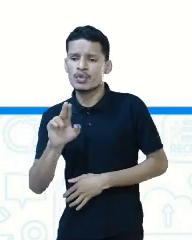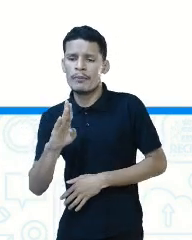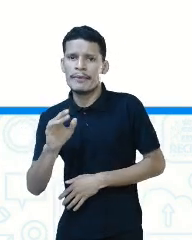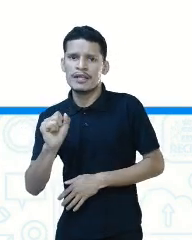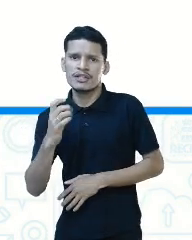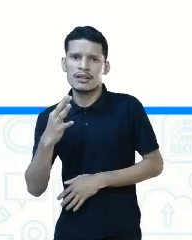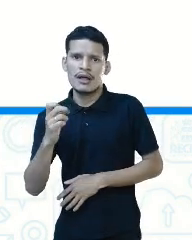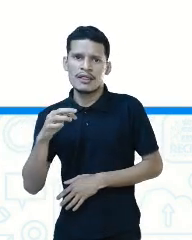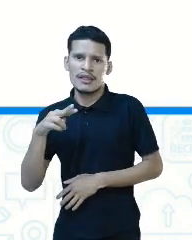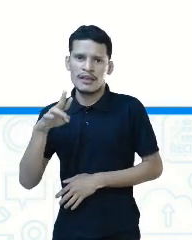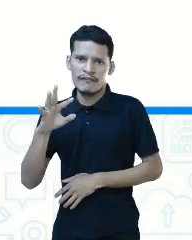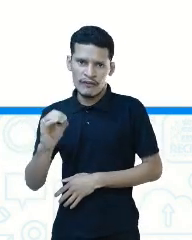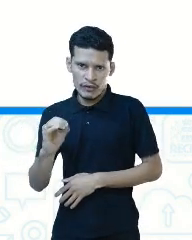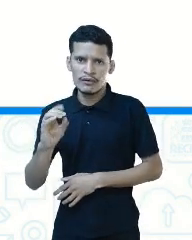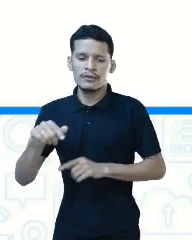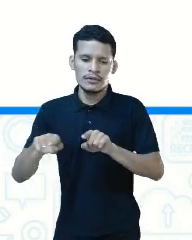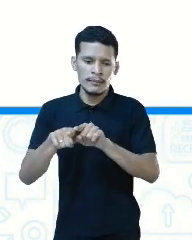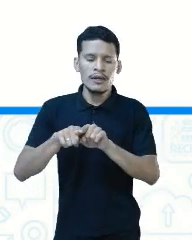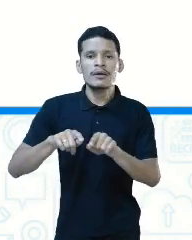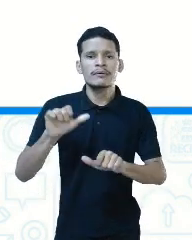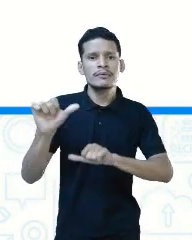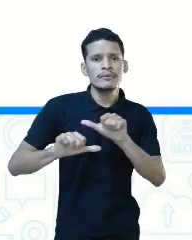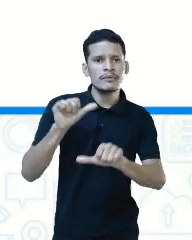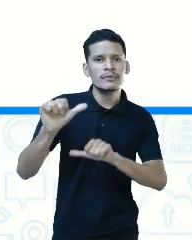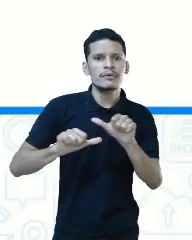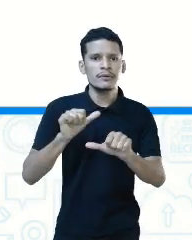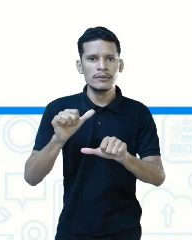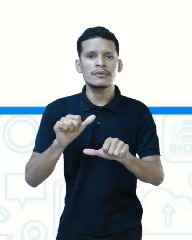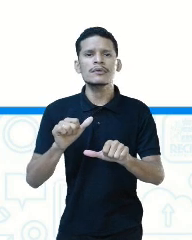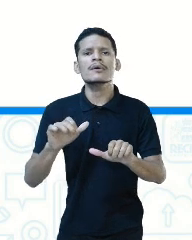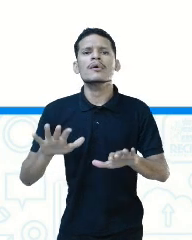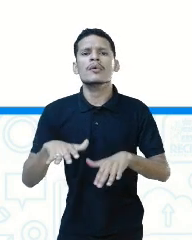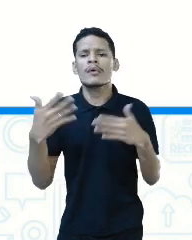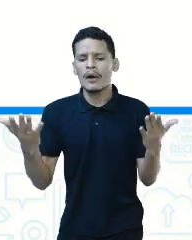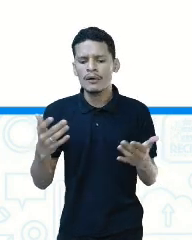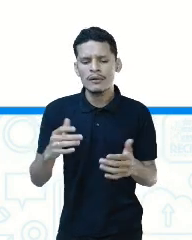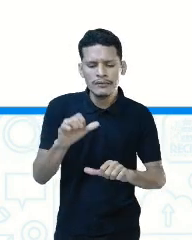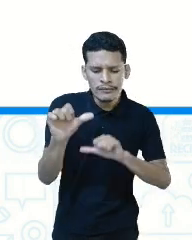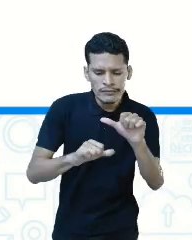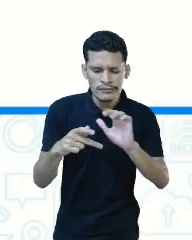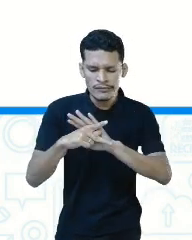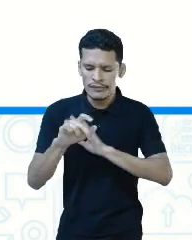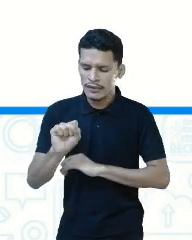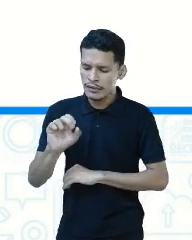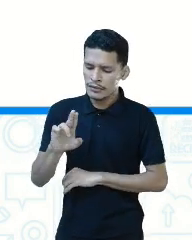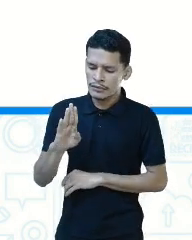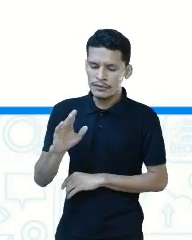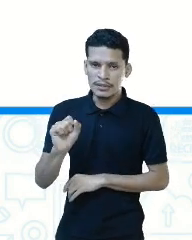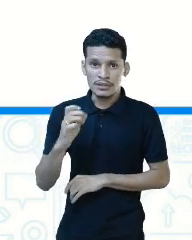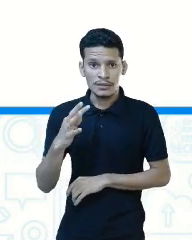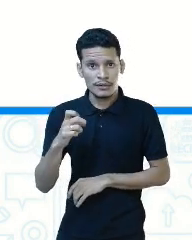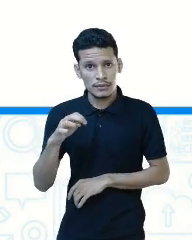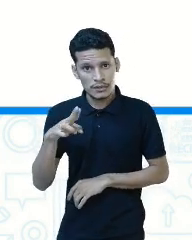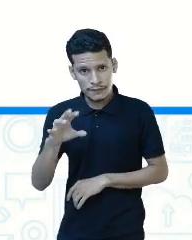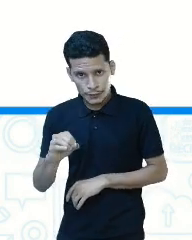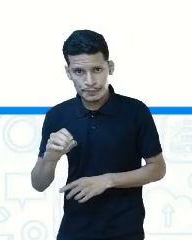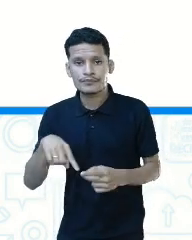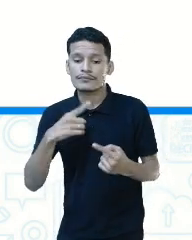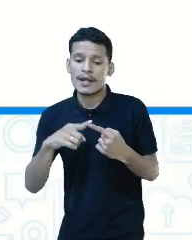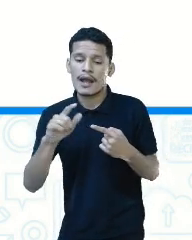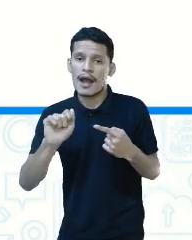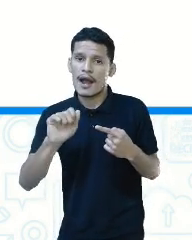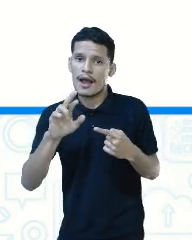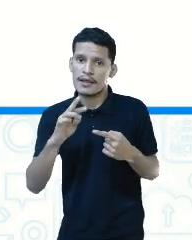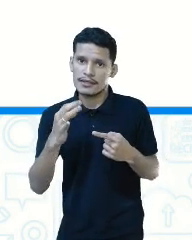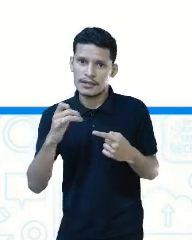e seus modificadores, certo? Então, quais são os modificadores do substantivo? Artigo, pronome, numeral